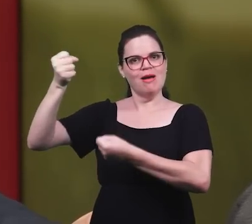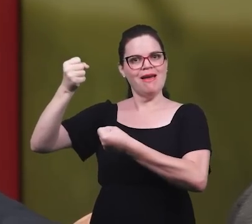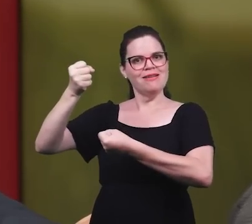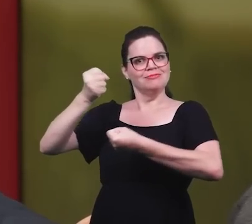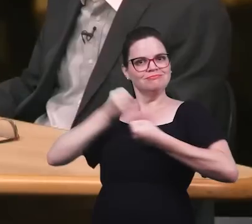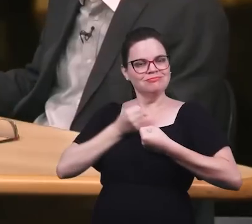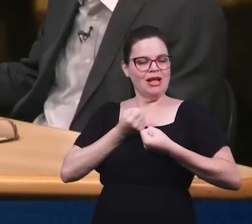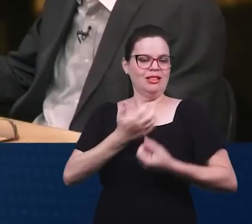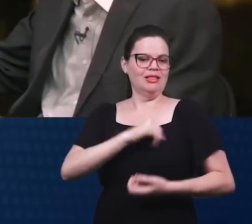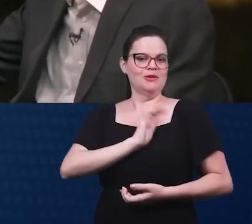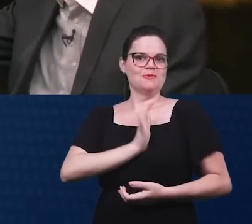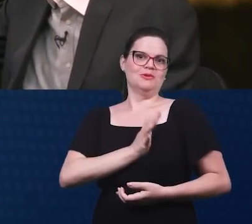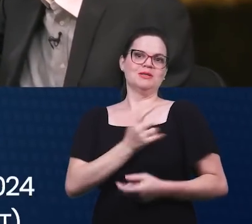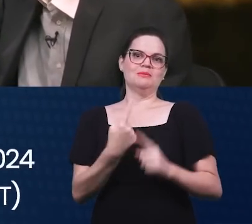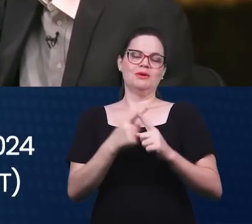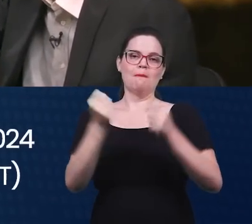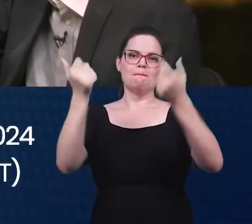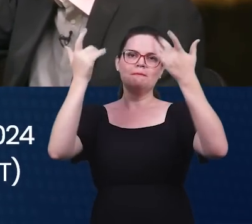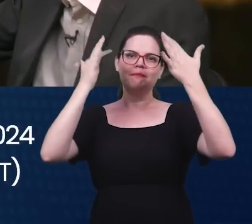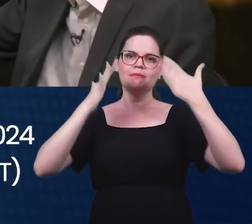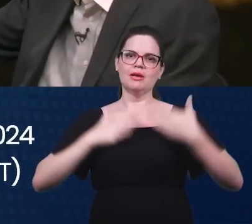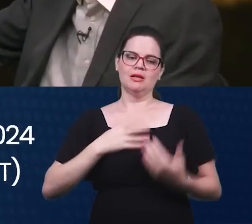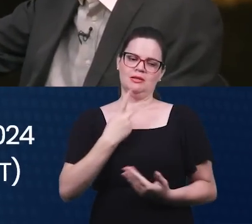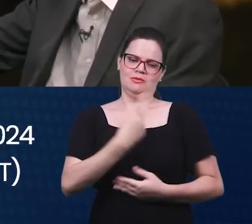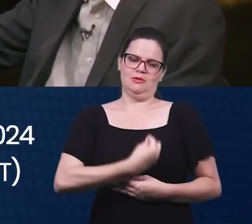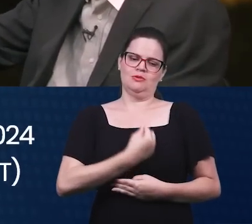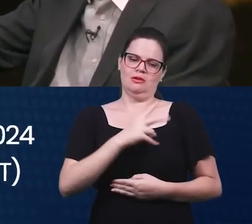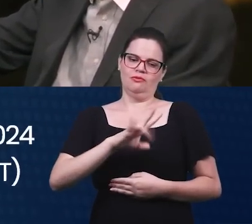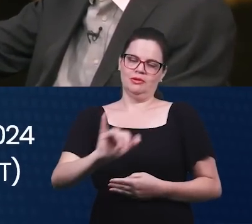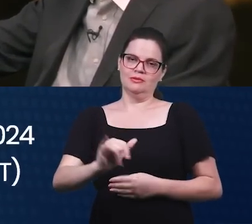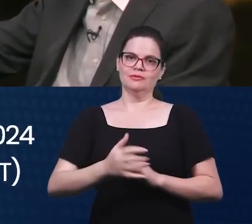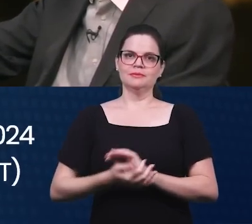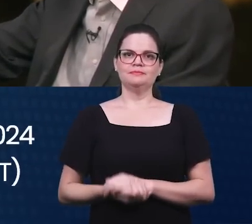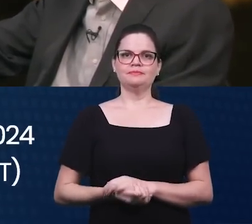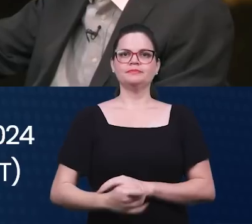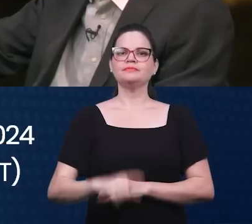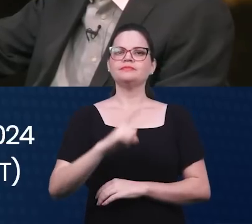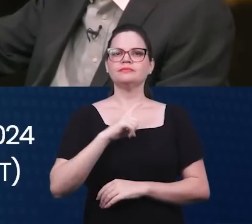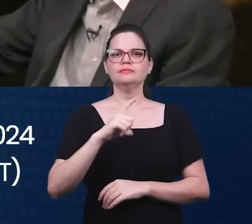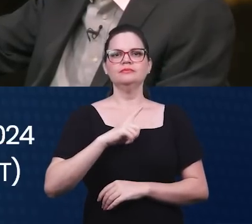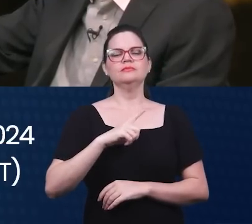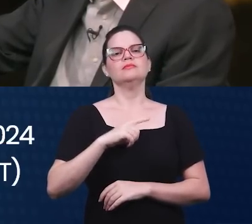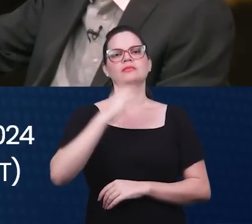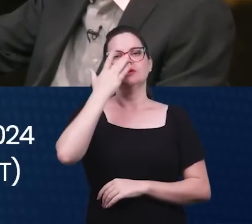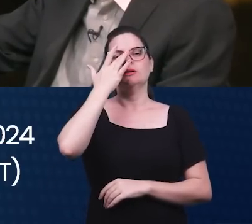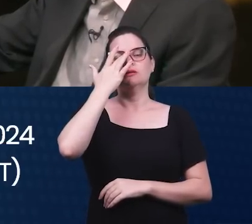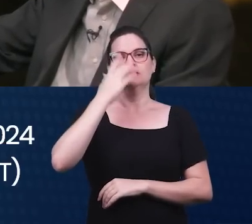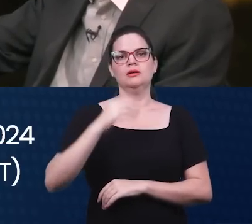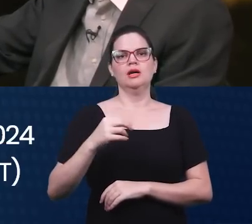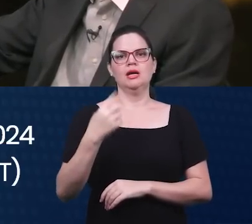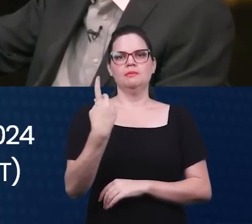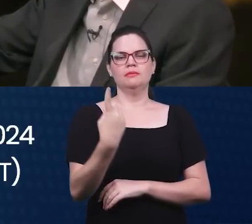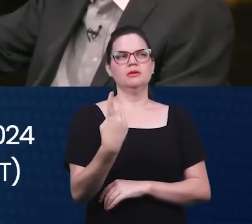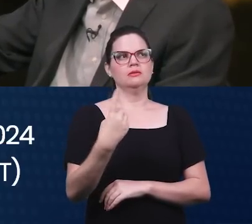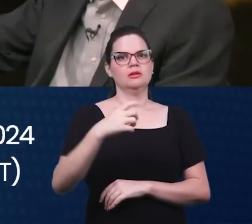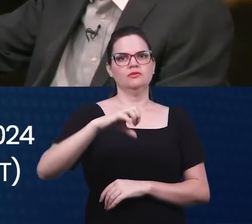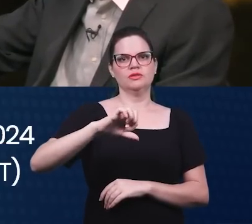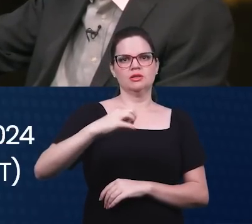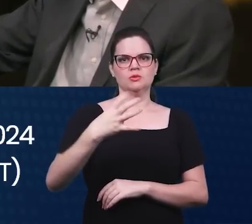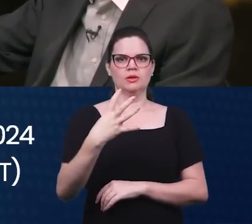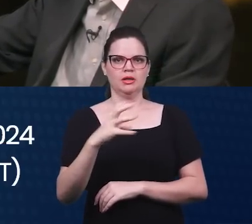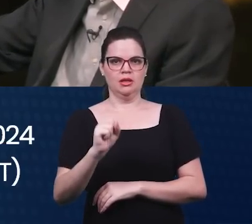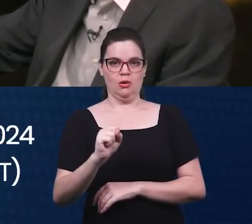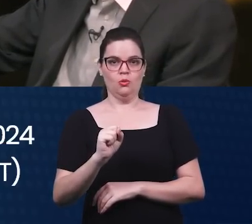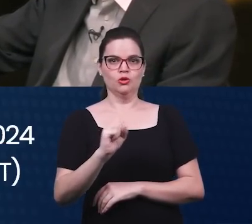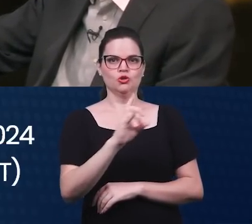vida, né? Tem um testemunho que o pastor Gideuti e a irmã Sara contam, em 1948, quando